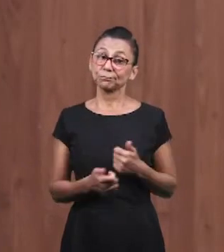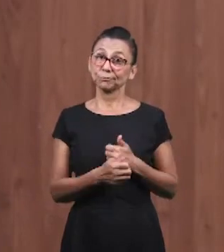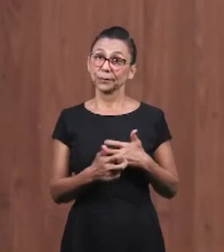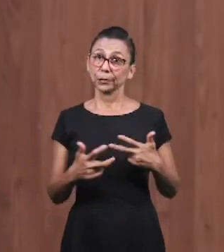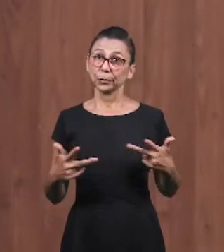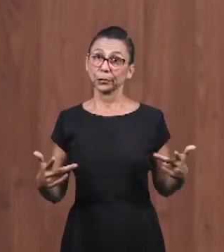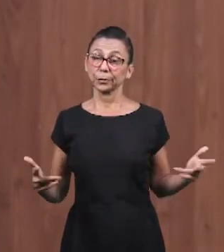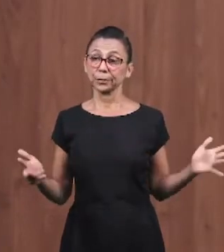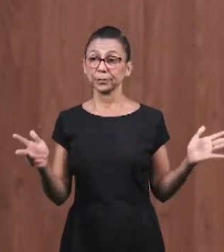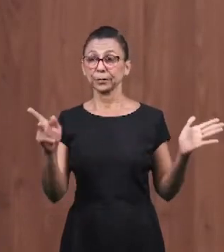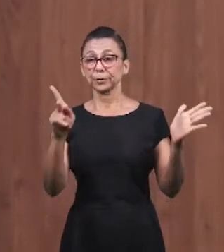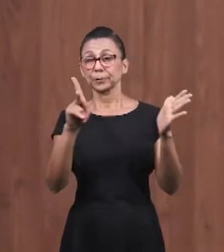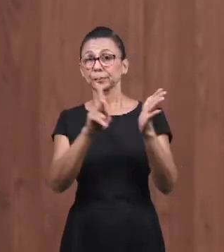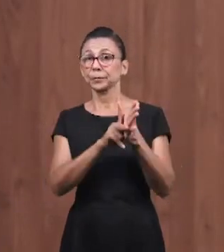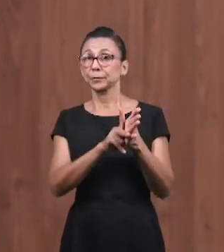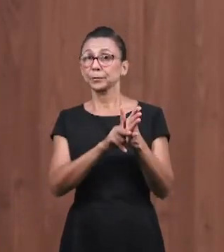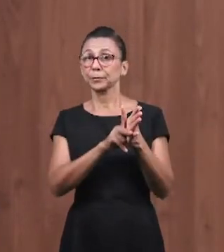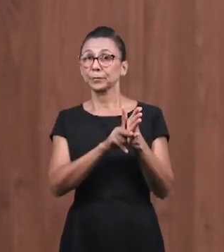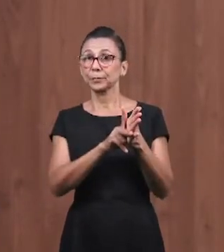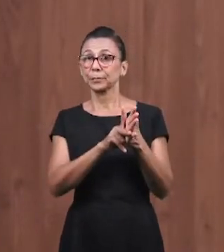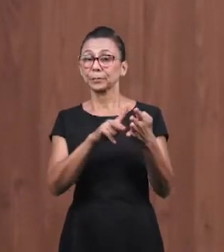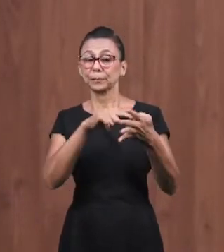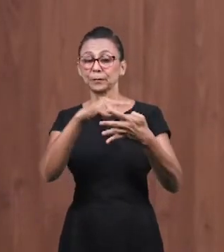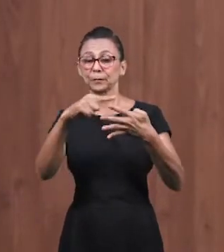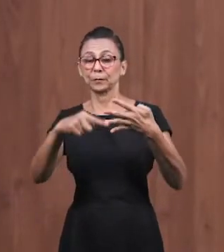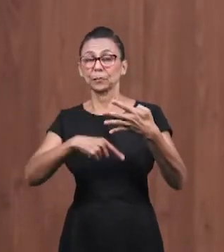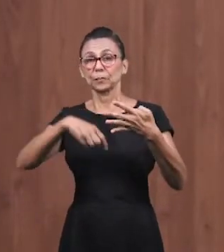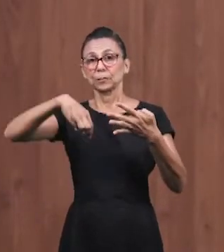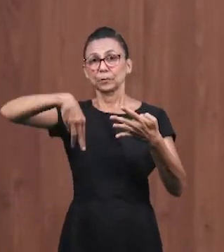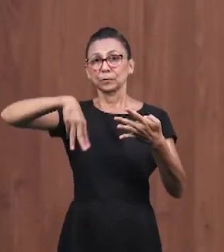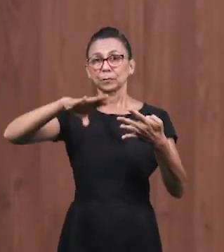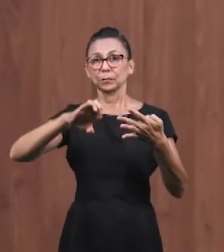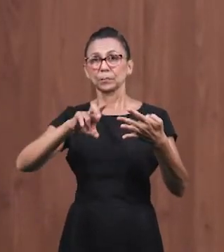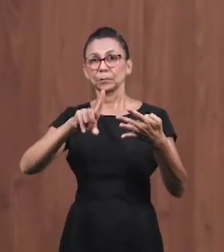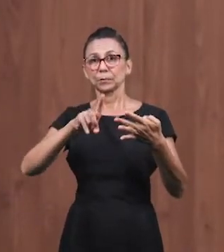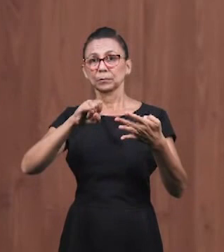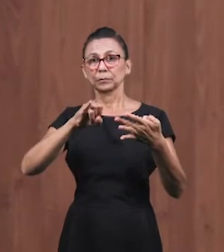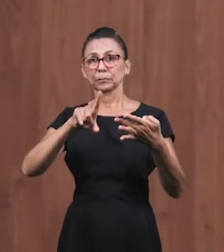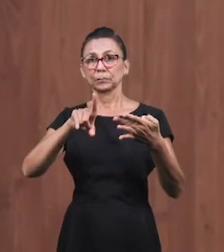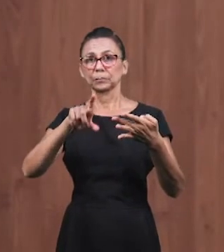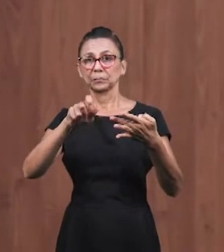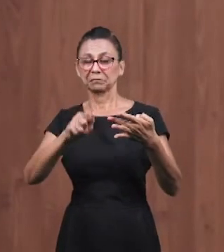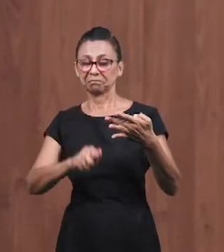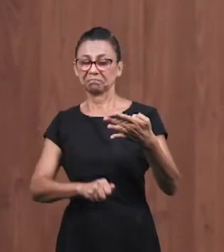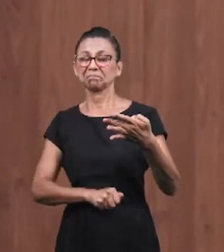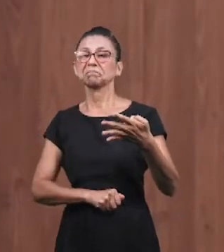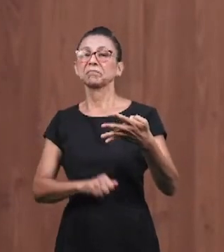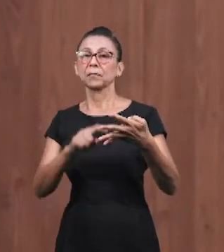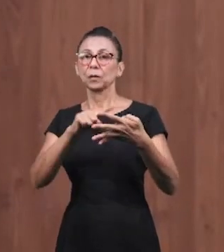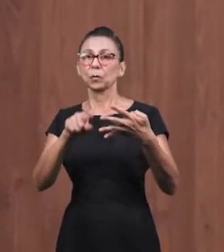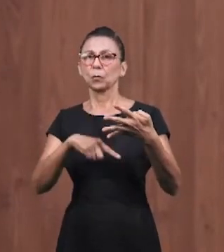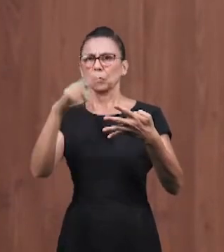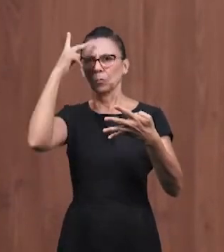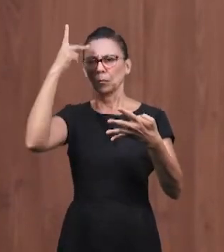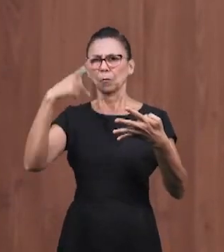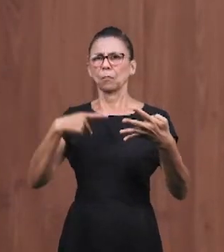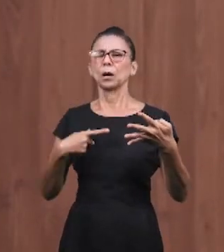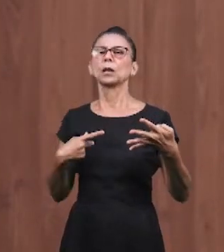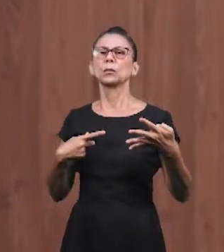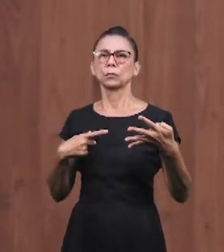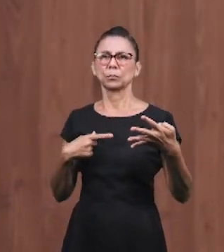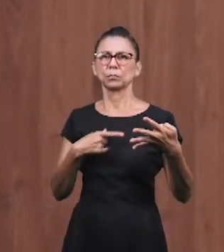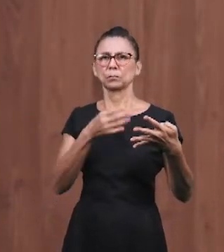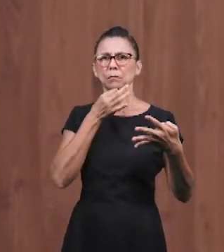coisas pertencentes à quarta medida, bem colocado pela irmã. Os argumentos são assim, a razão